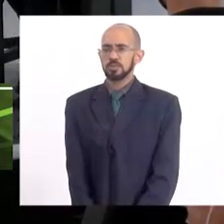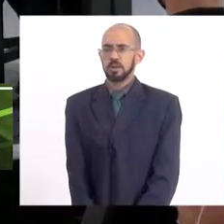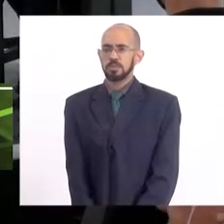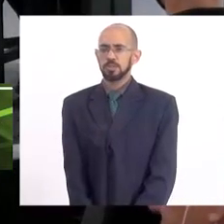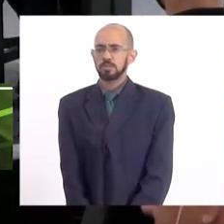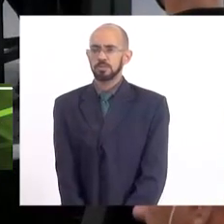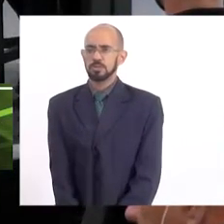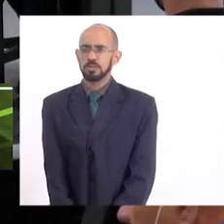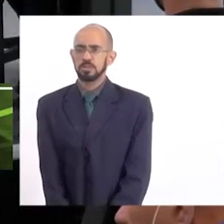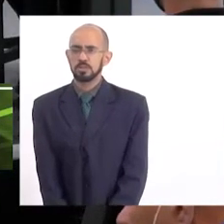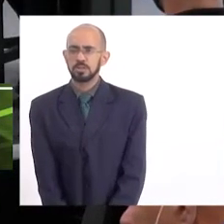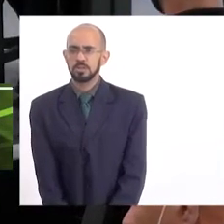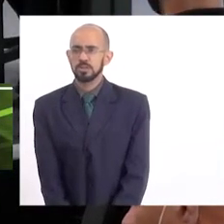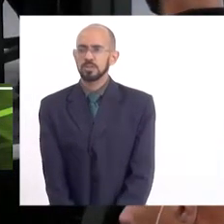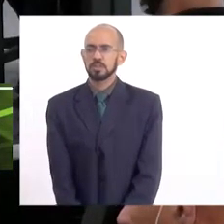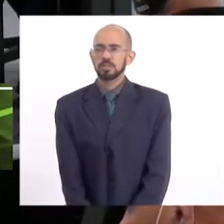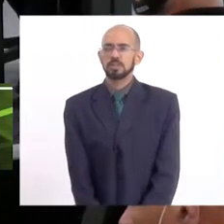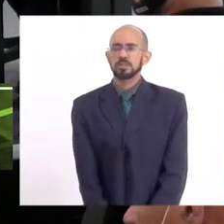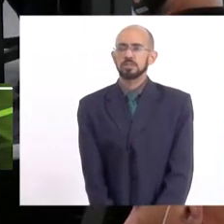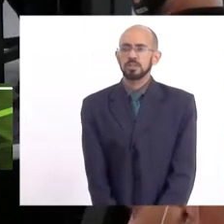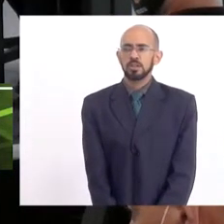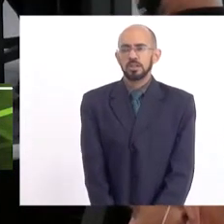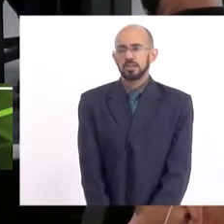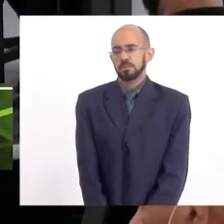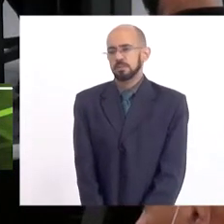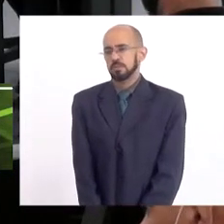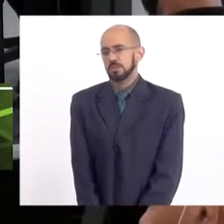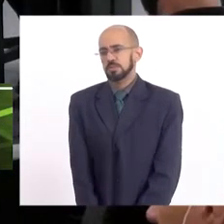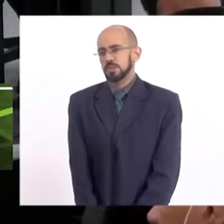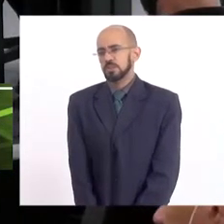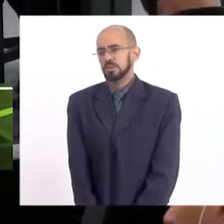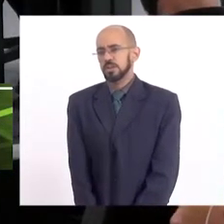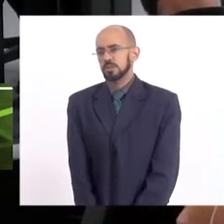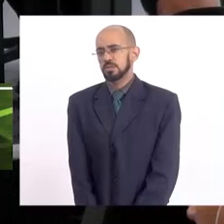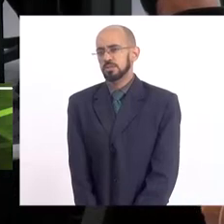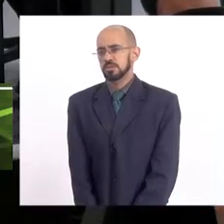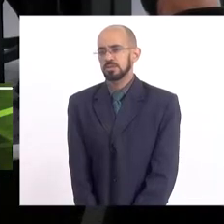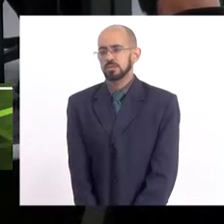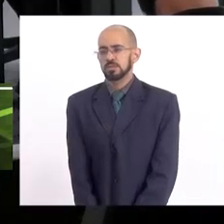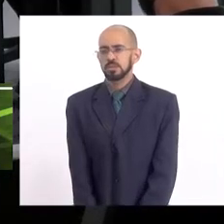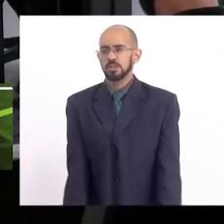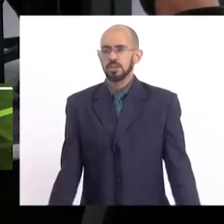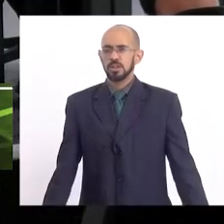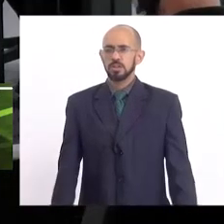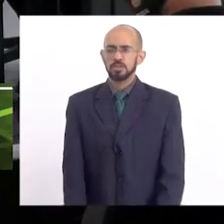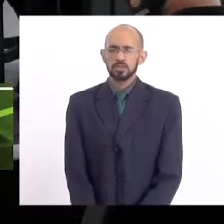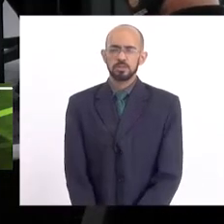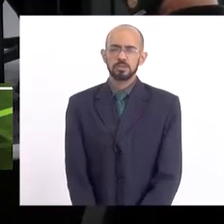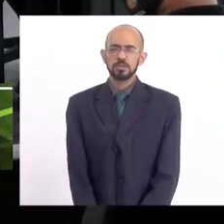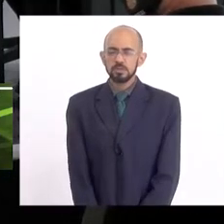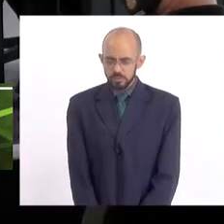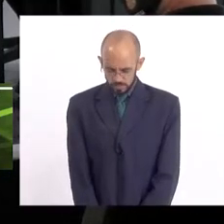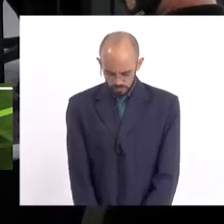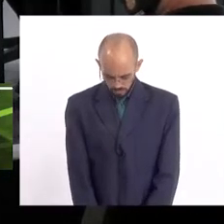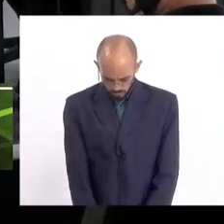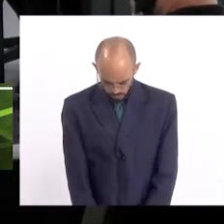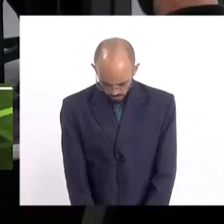Está aqui o número do CEI já, ó. Alexandre. Ô, Patrícia, já pegou? Está aqui o número do CEI. Obrigado, doutor.